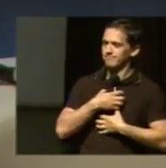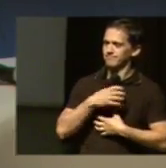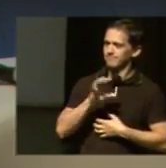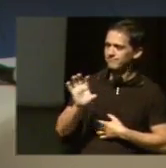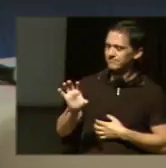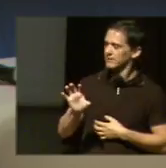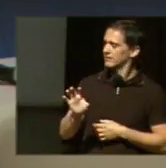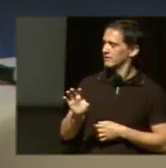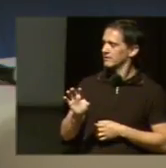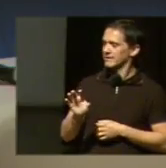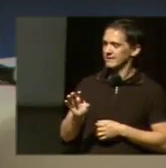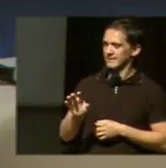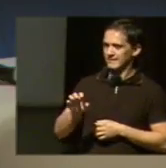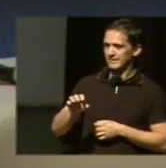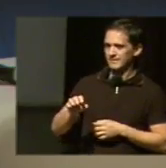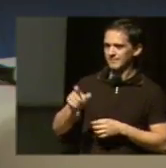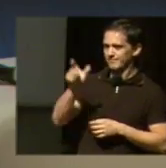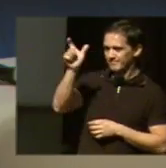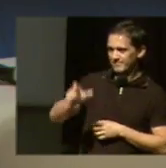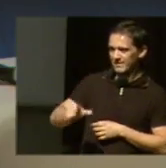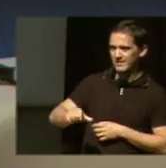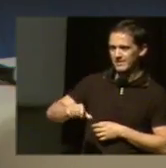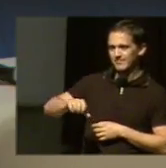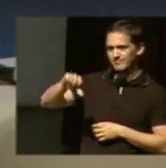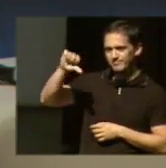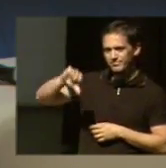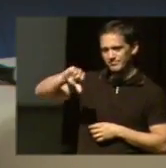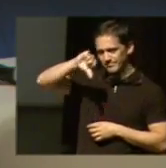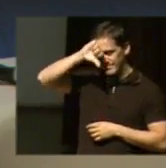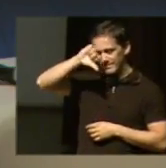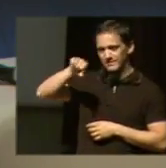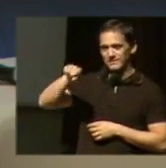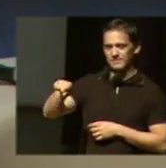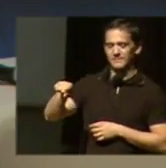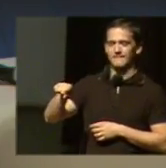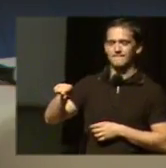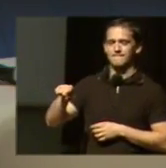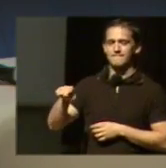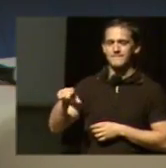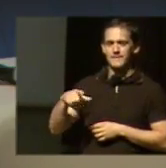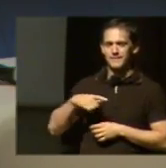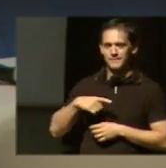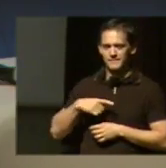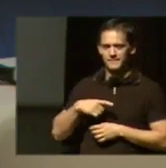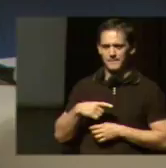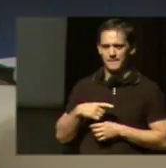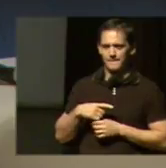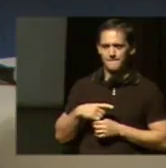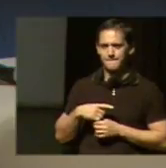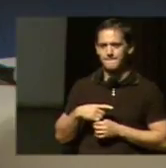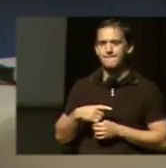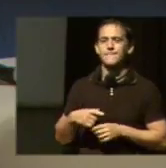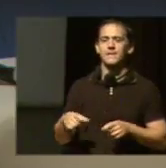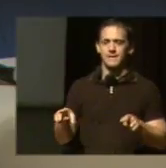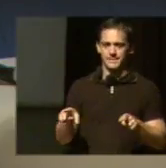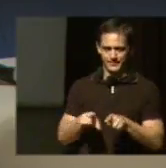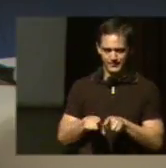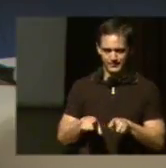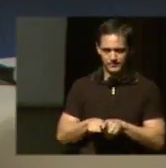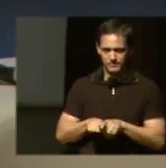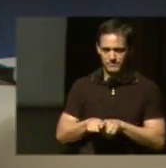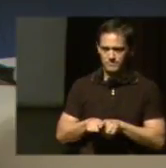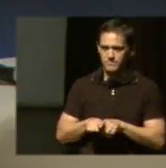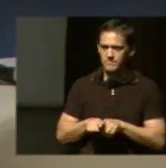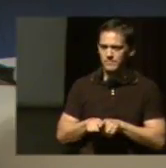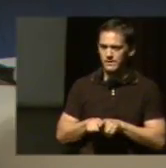imagem negativa é uma luta importante, porque a velhice não é só negativa, mas ao mesmo tempo, também